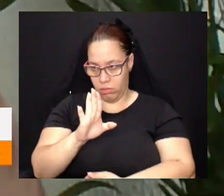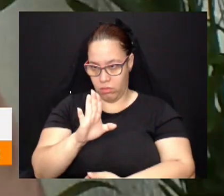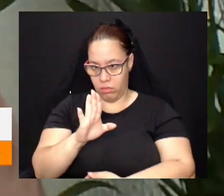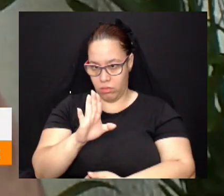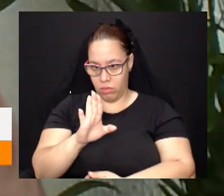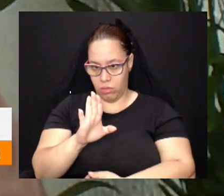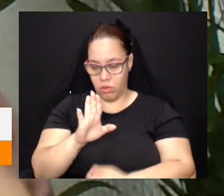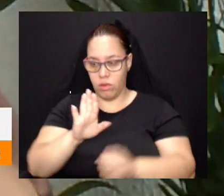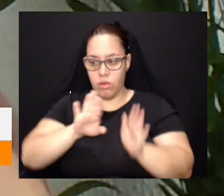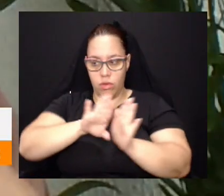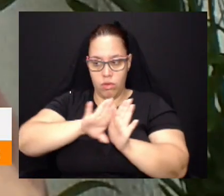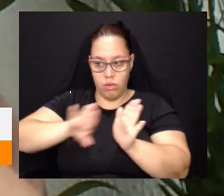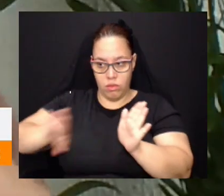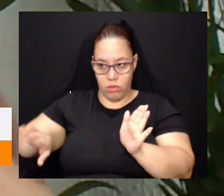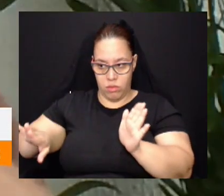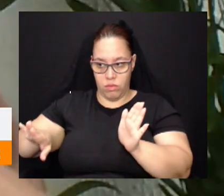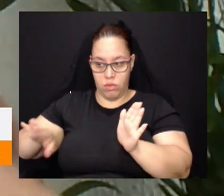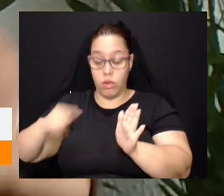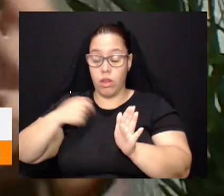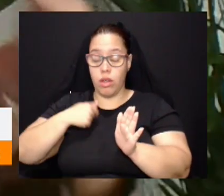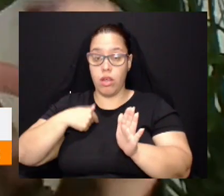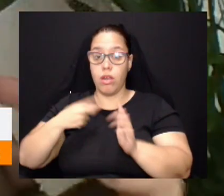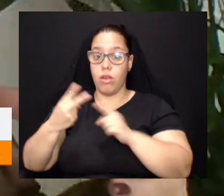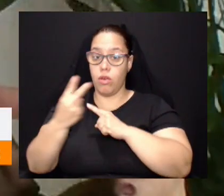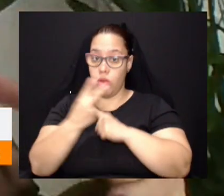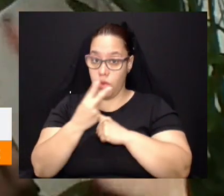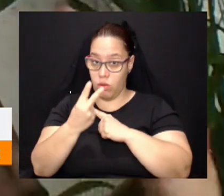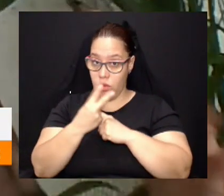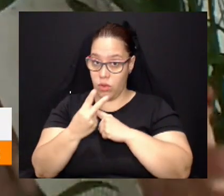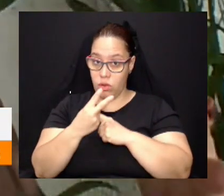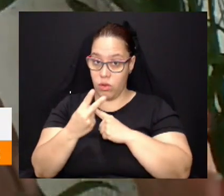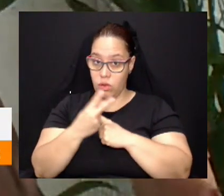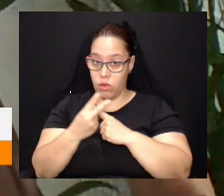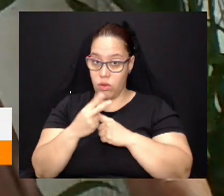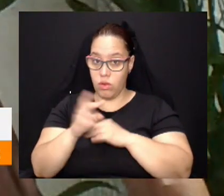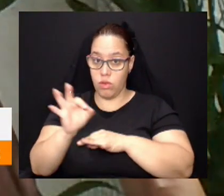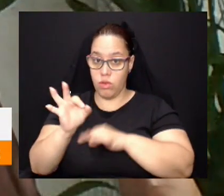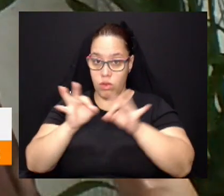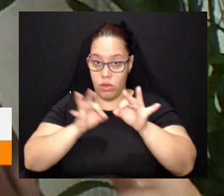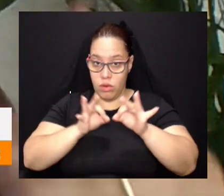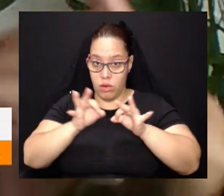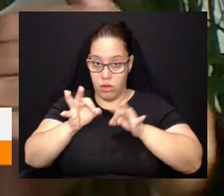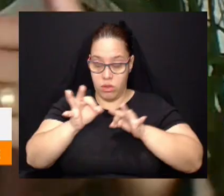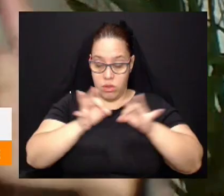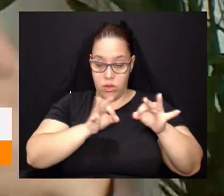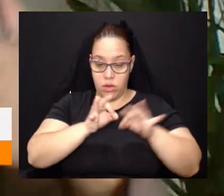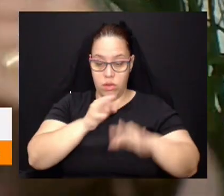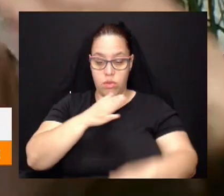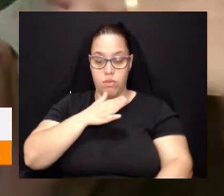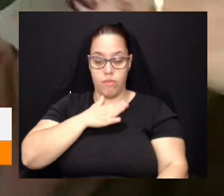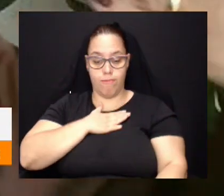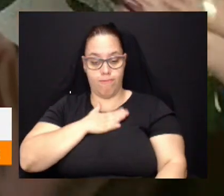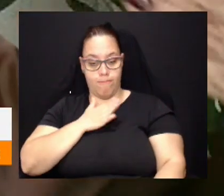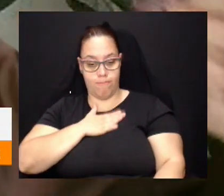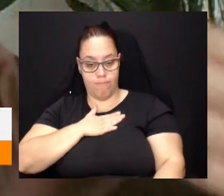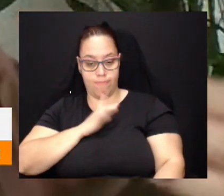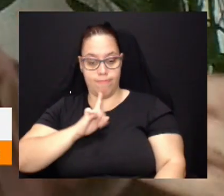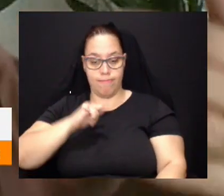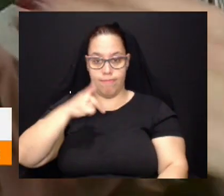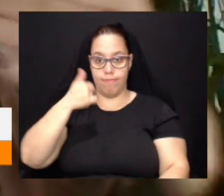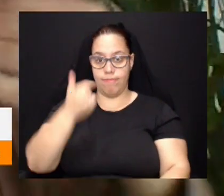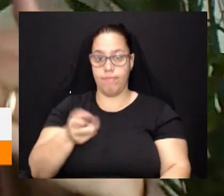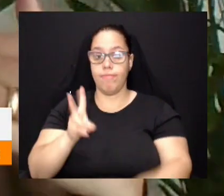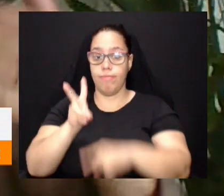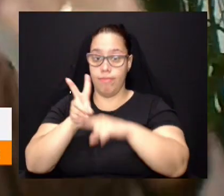sozinha, porque eu vou cuidando desse jardim, mas de partezinhas minhas, para depois eu estar